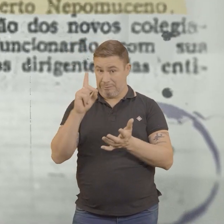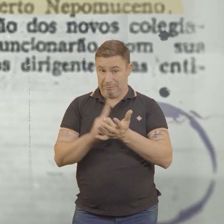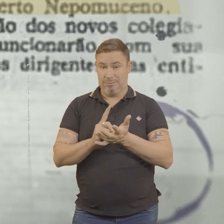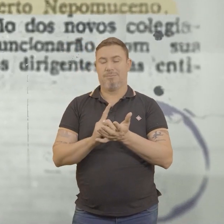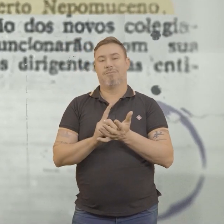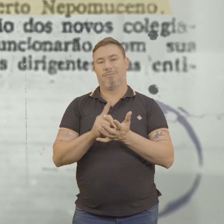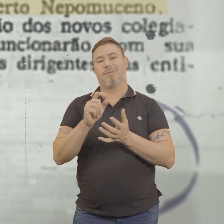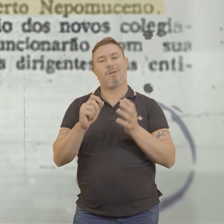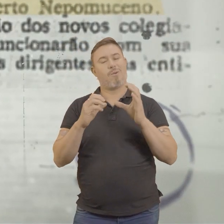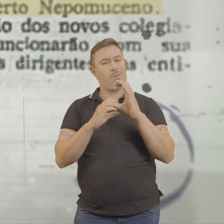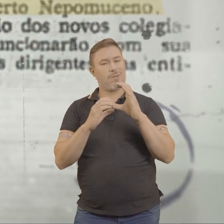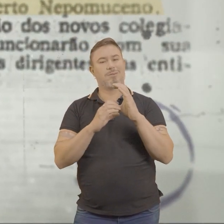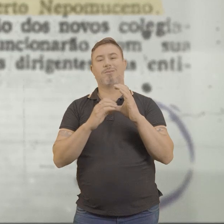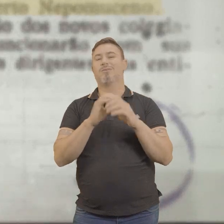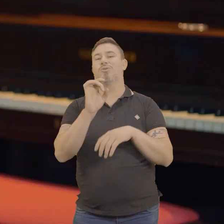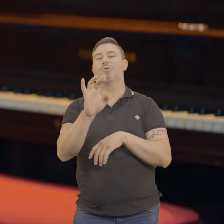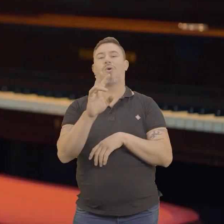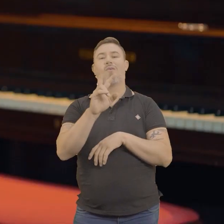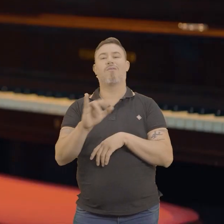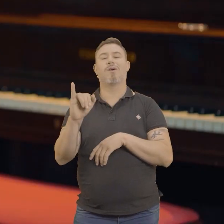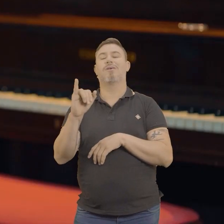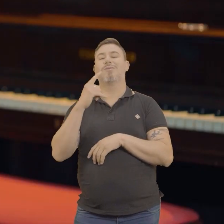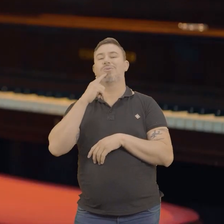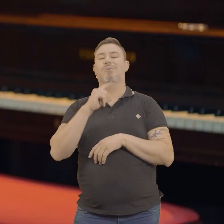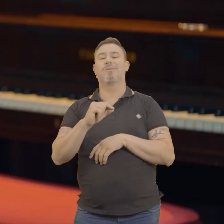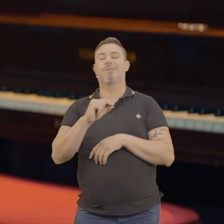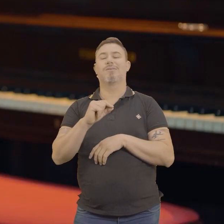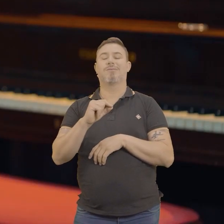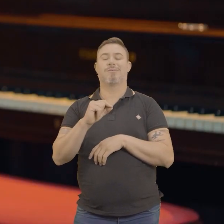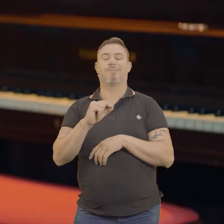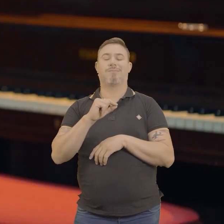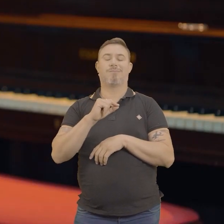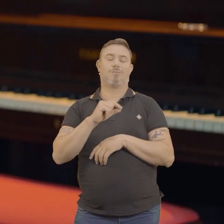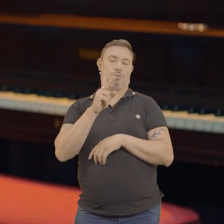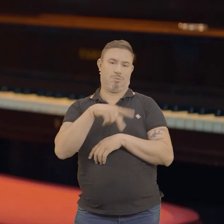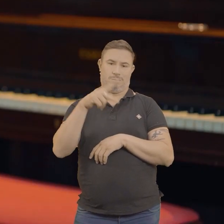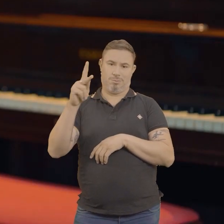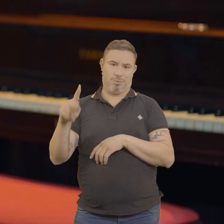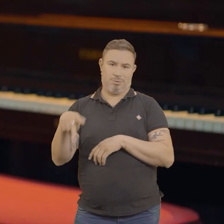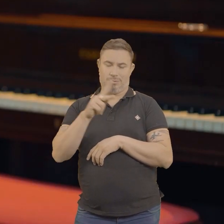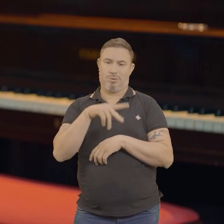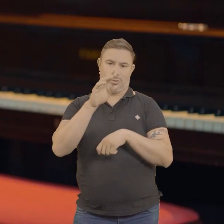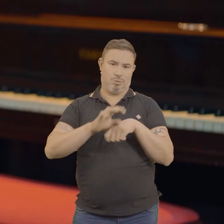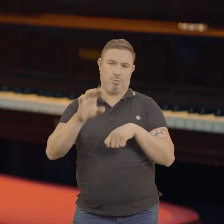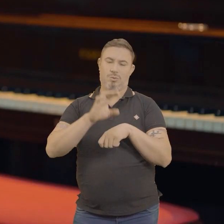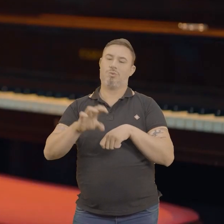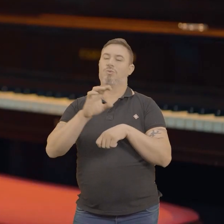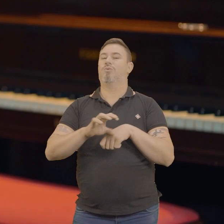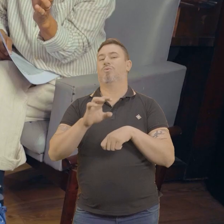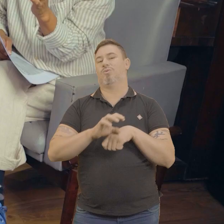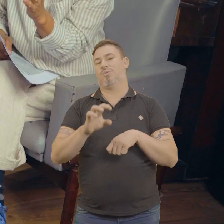fato, a UES só incorporou o corpo docente dos cursos de